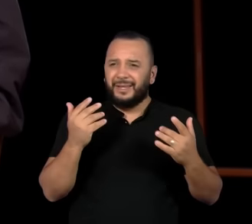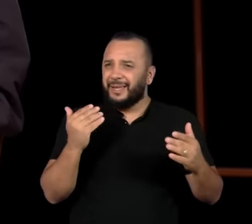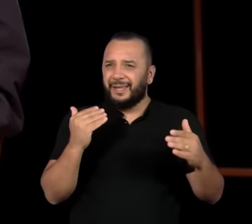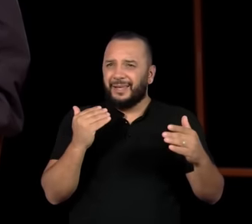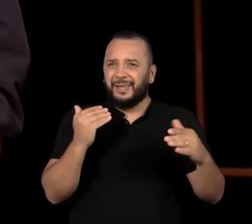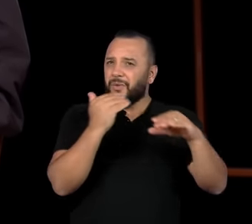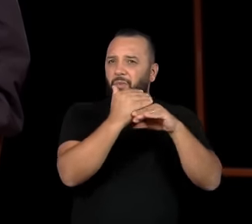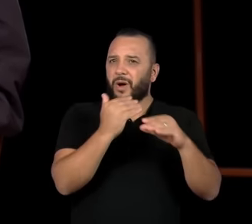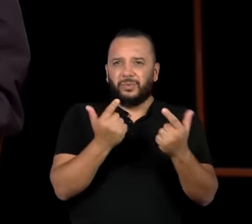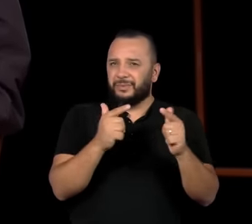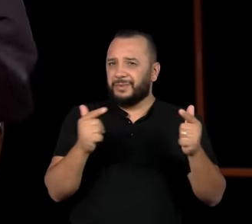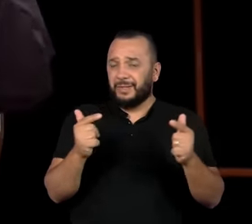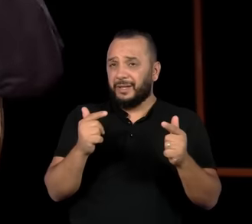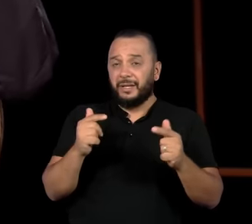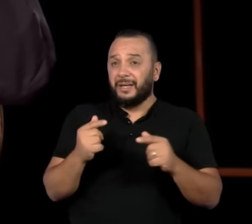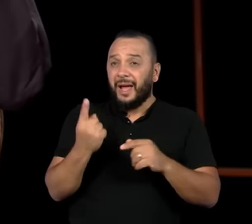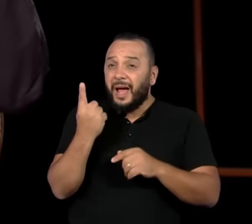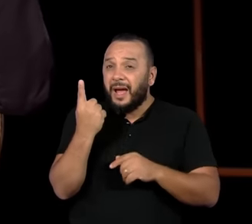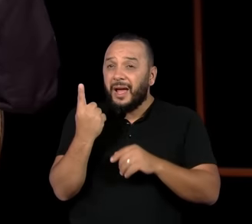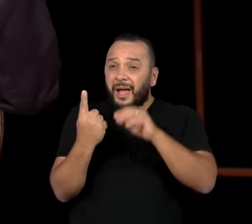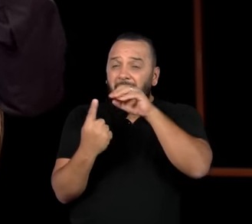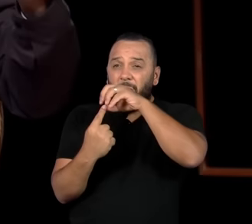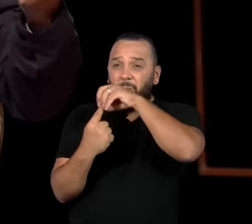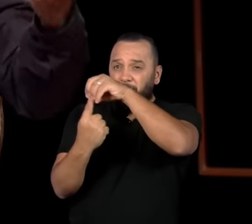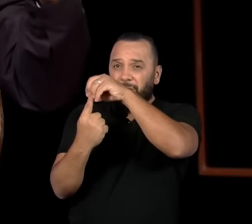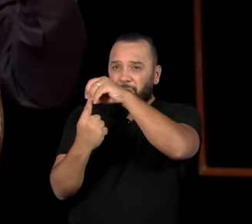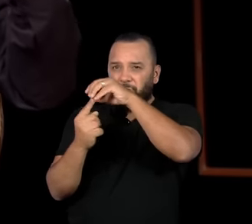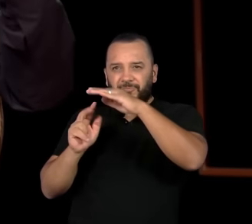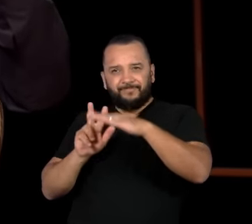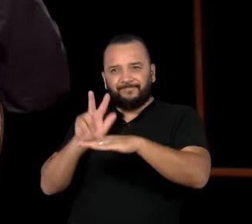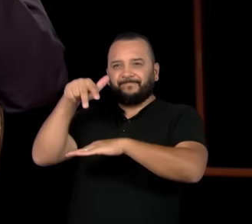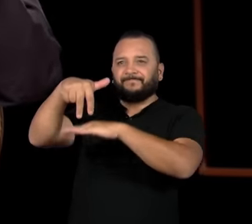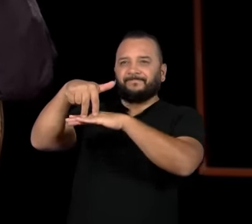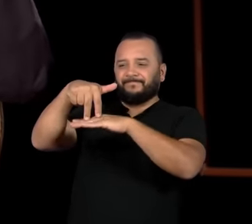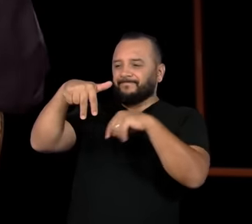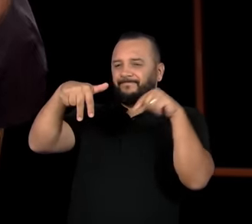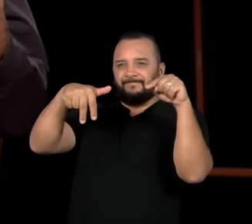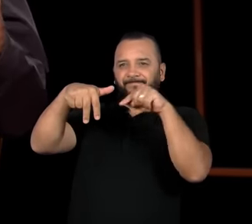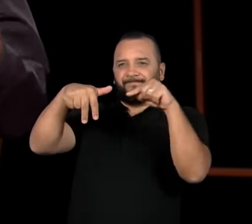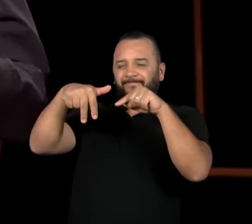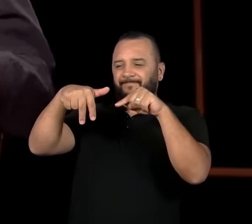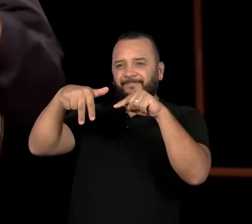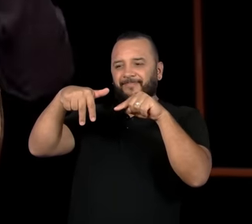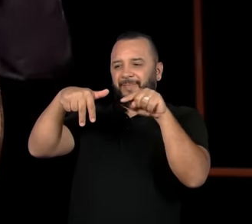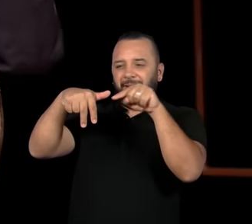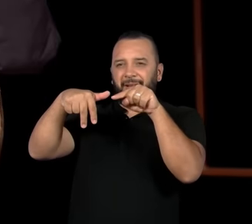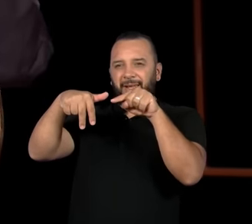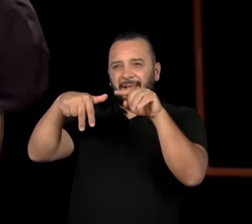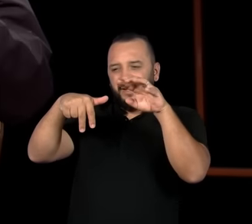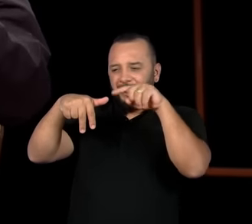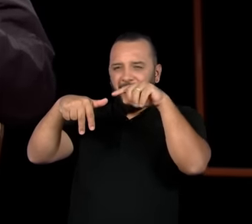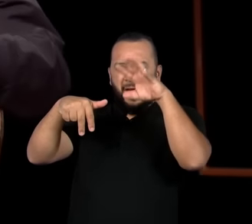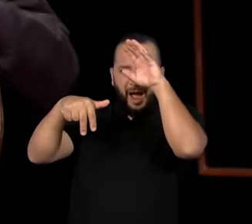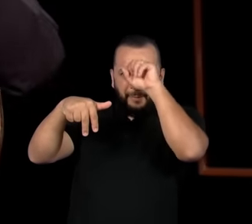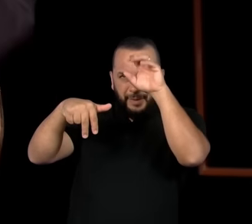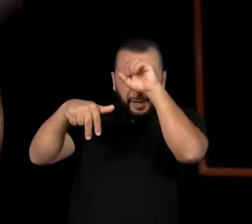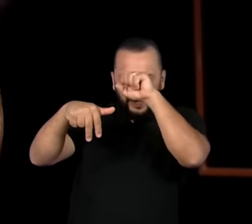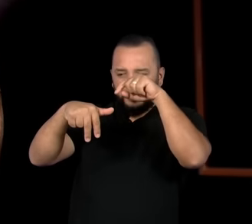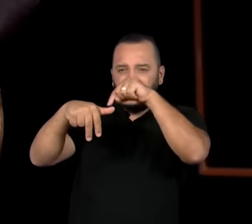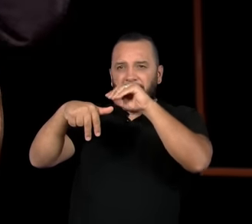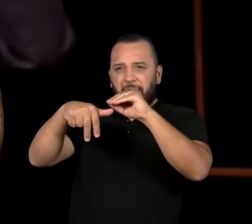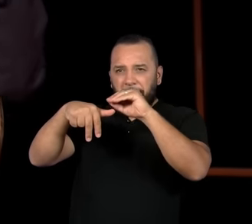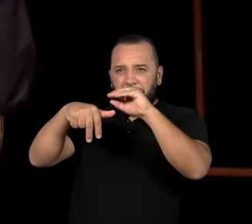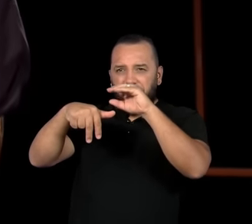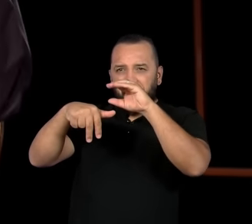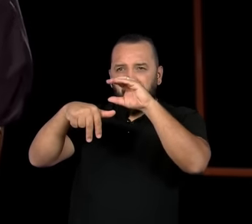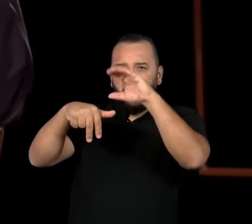palco do teatro para o desenvolvimento do ator, para o aprendizado, para a prática, para tudo.